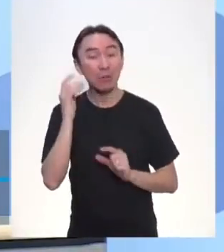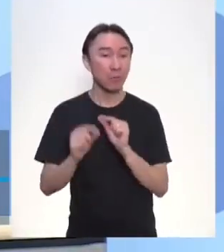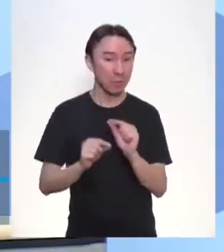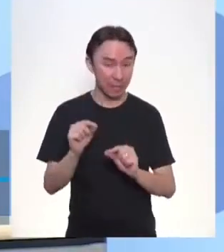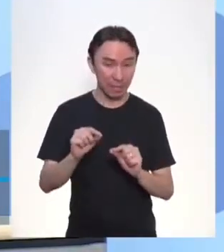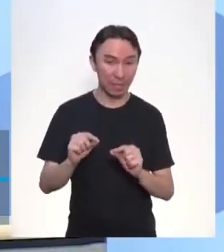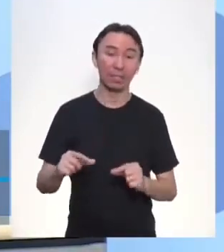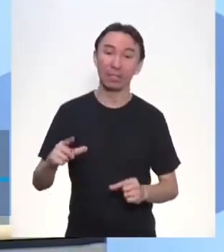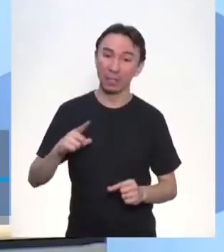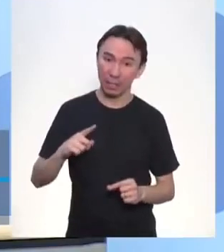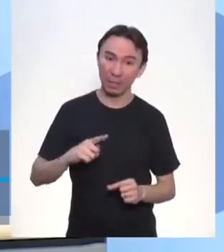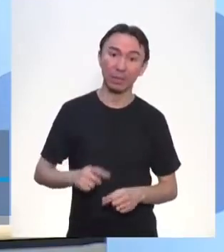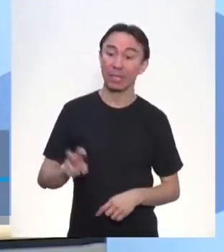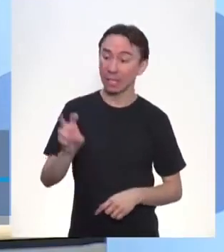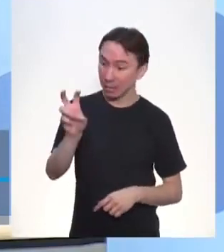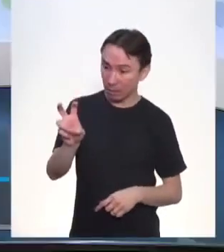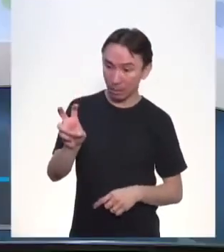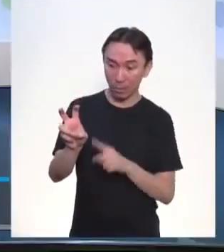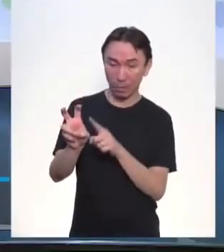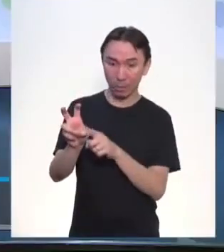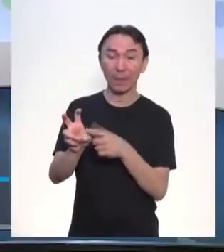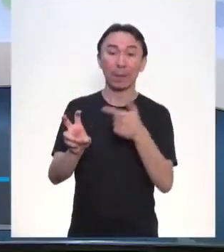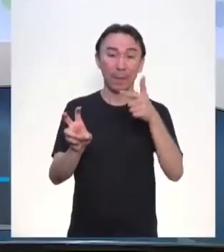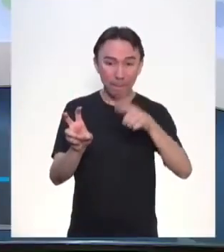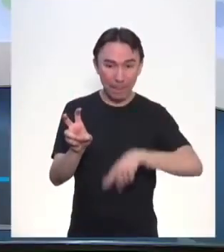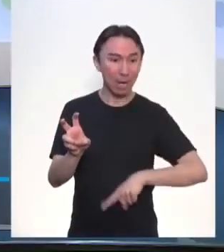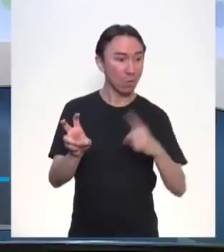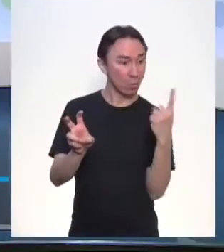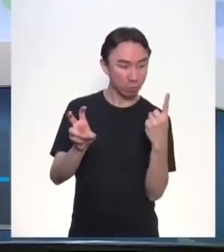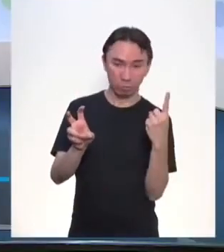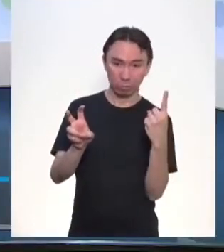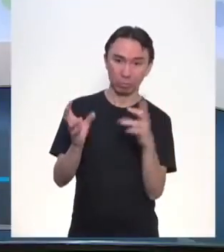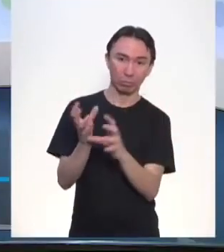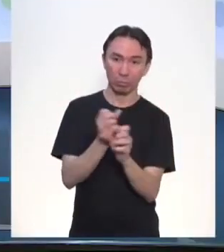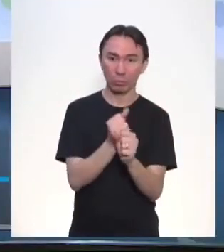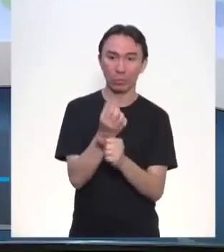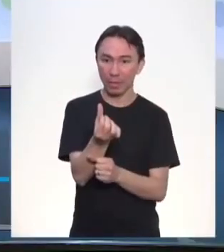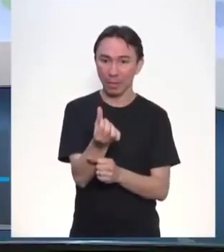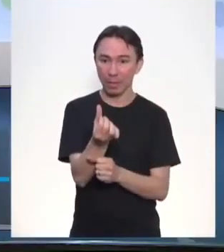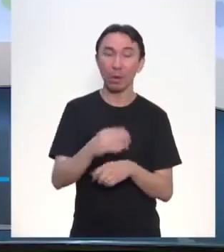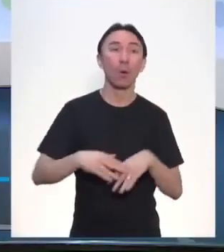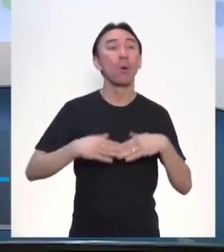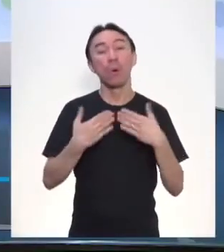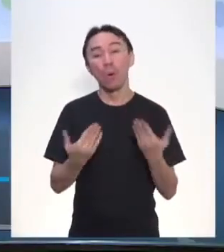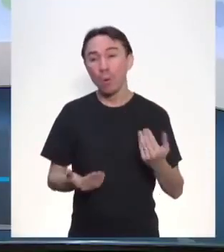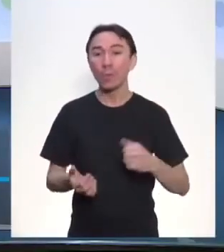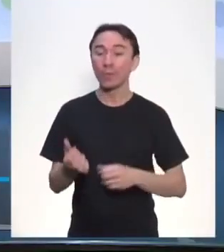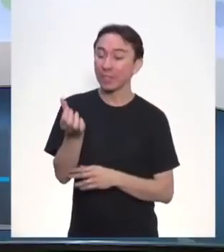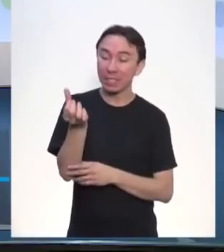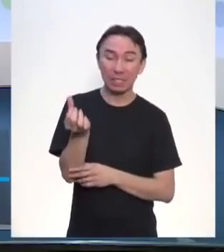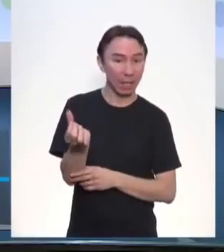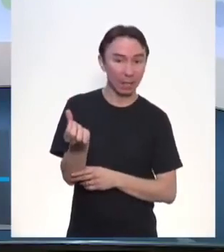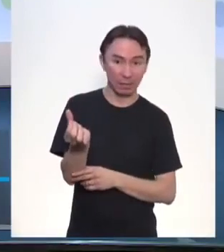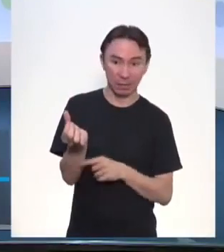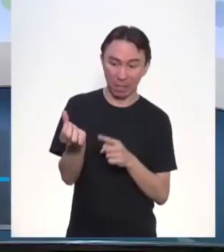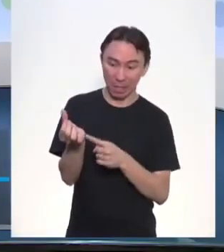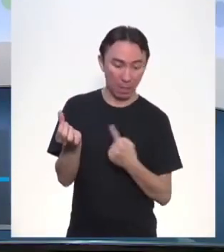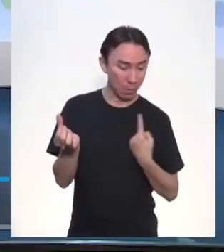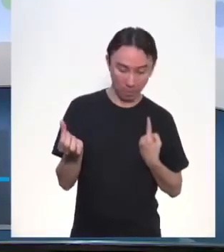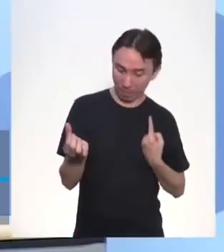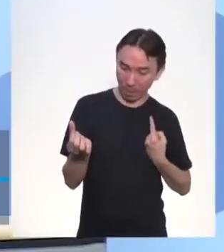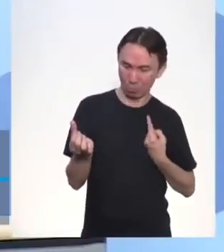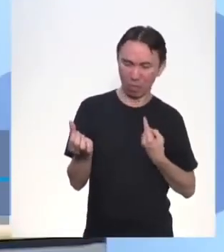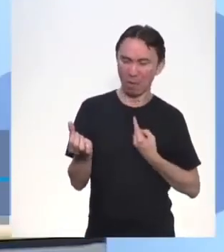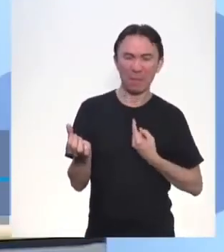amigos, mais ele, né, no total 6. Ou então, são 6 amigos, se ele não quiser ficar com nenhum